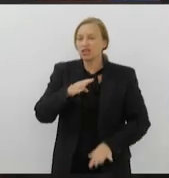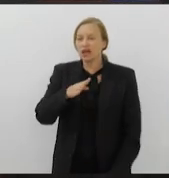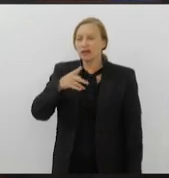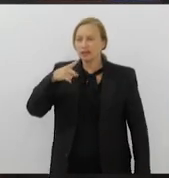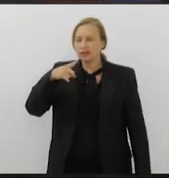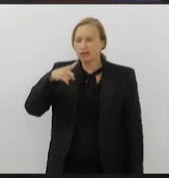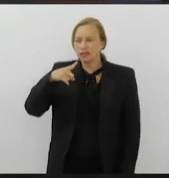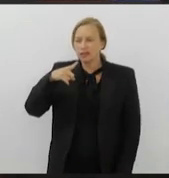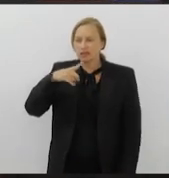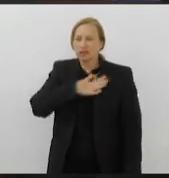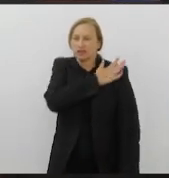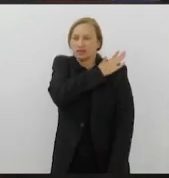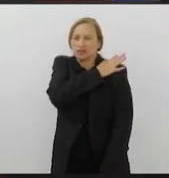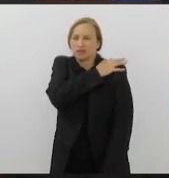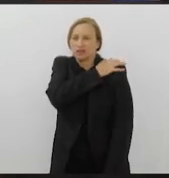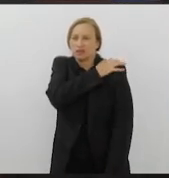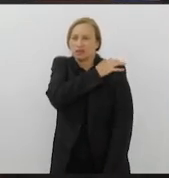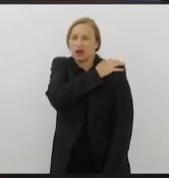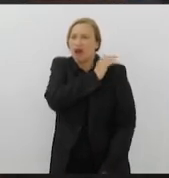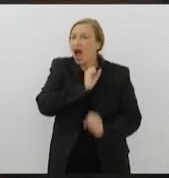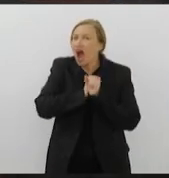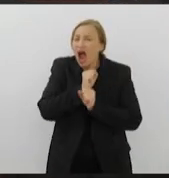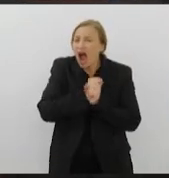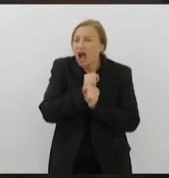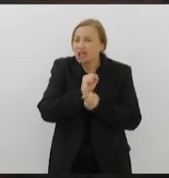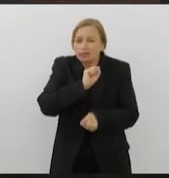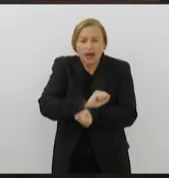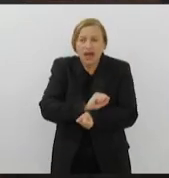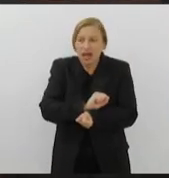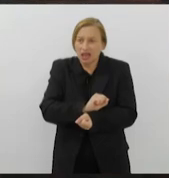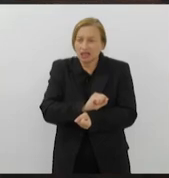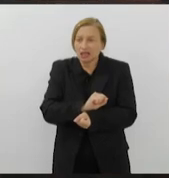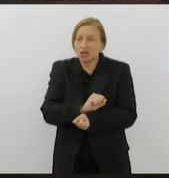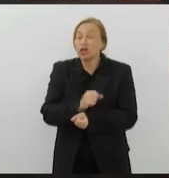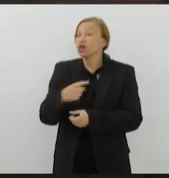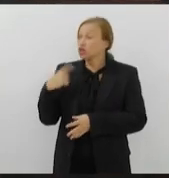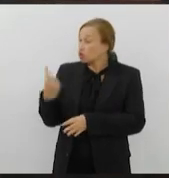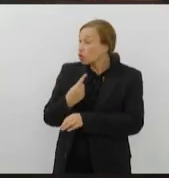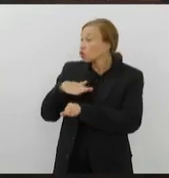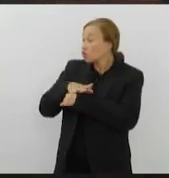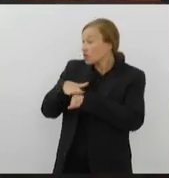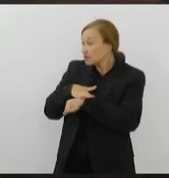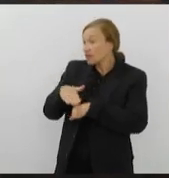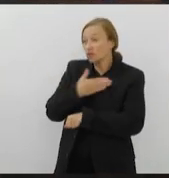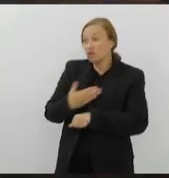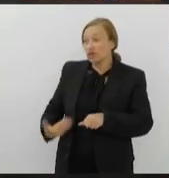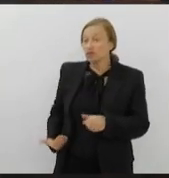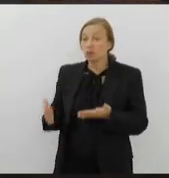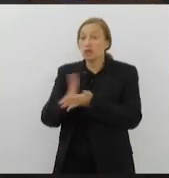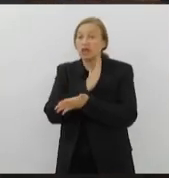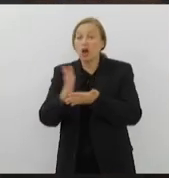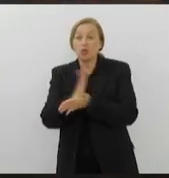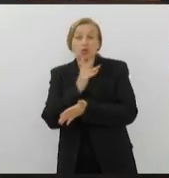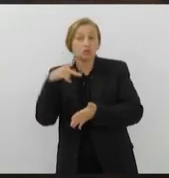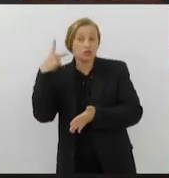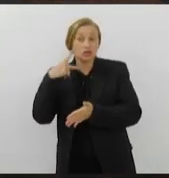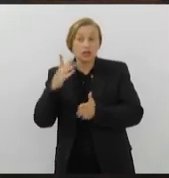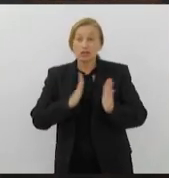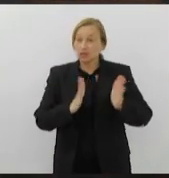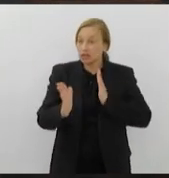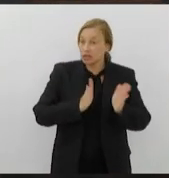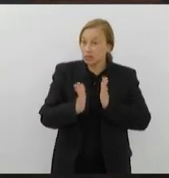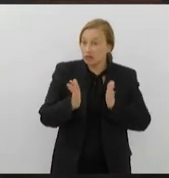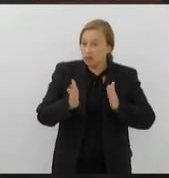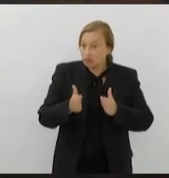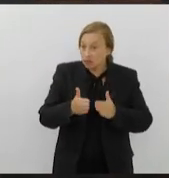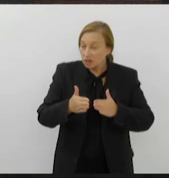teve a oportunidade de entregar, deputado Chico caminhou comigo e com o governador, com mais alguns parlamentares nesse período de recesso lá, a gente